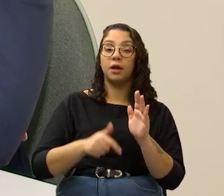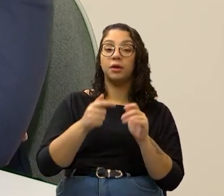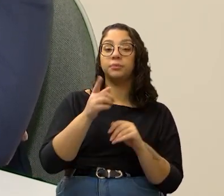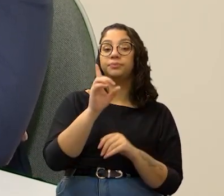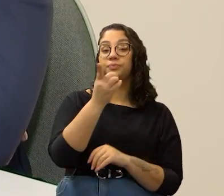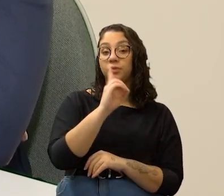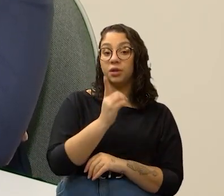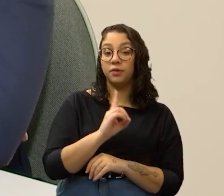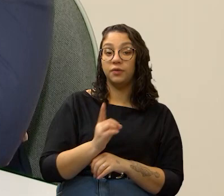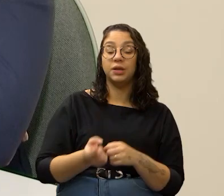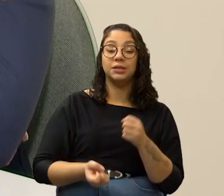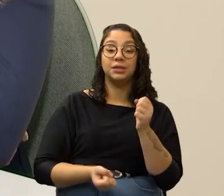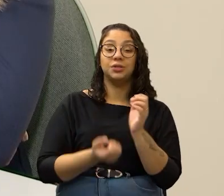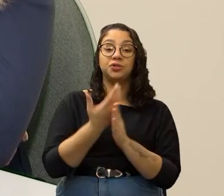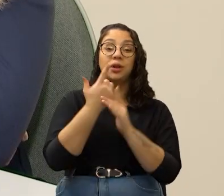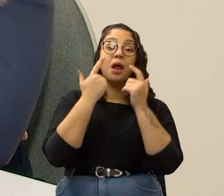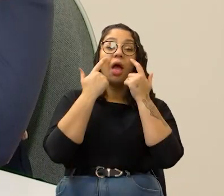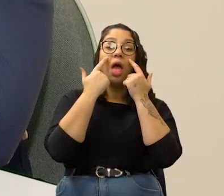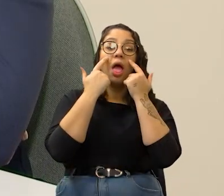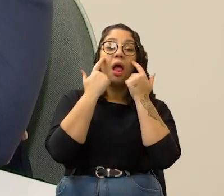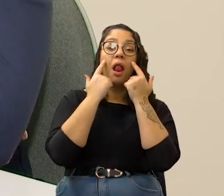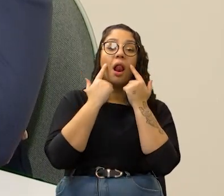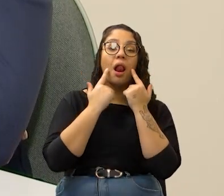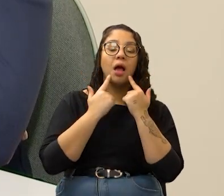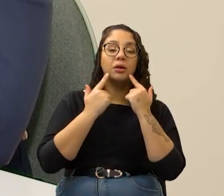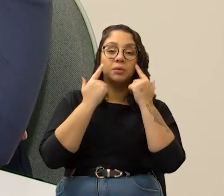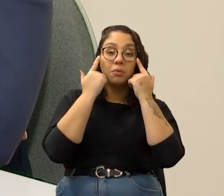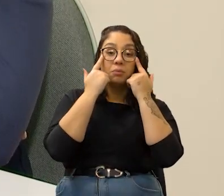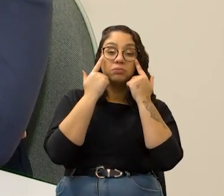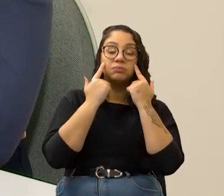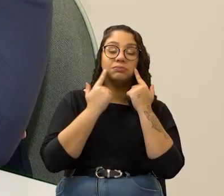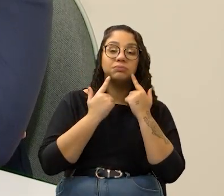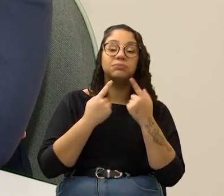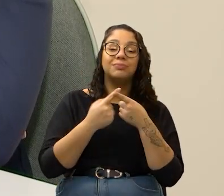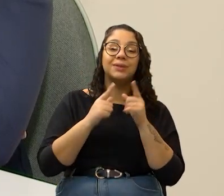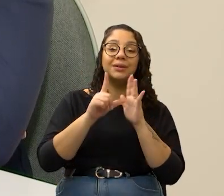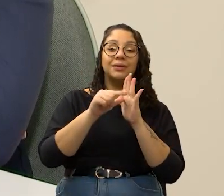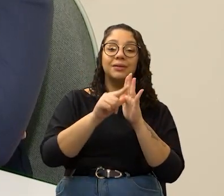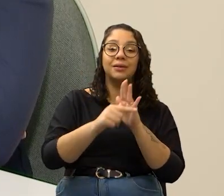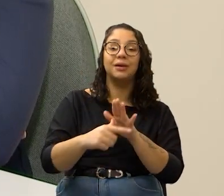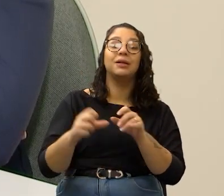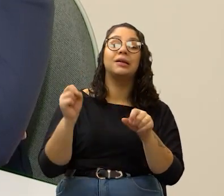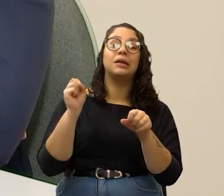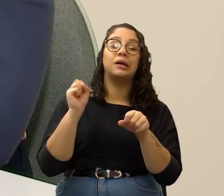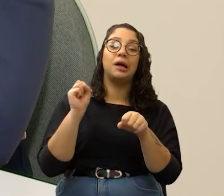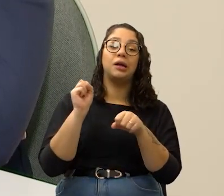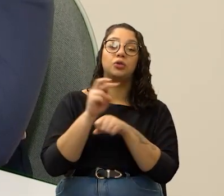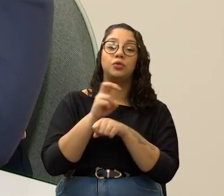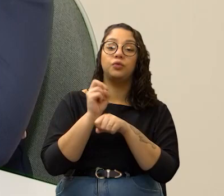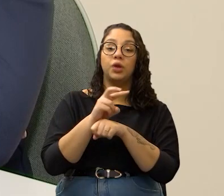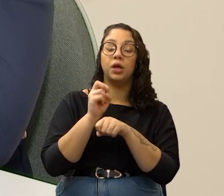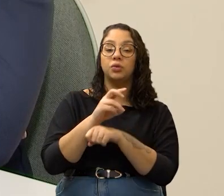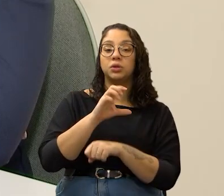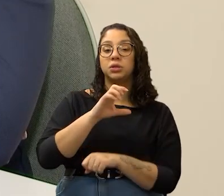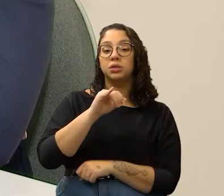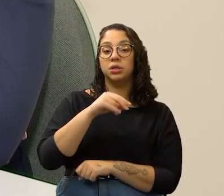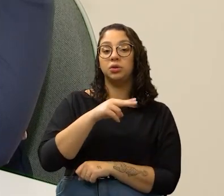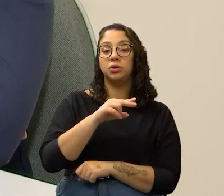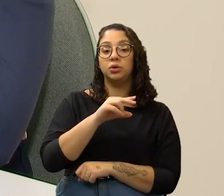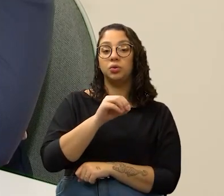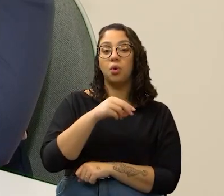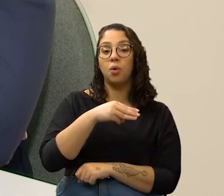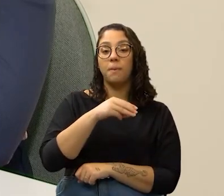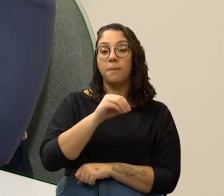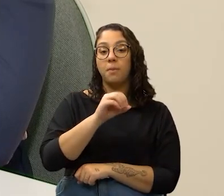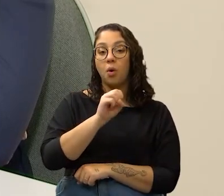uma deficiência de produção de lágrimas, é a sequela neurológica causada pelo vírus da sinomose e as